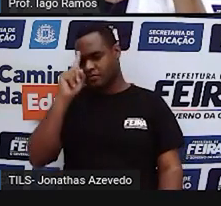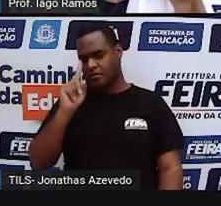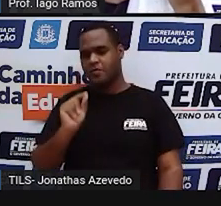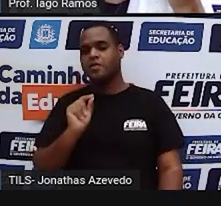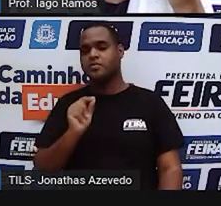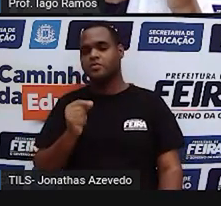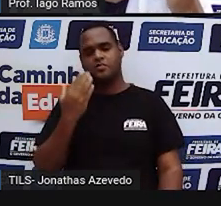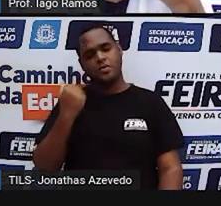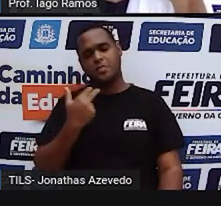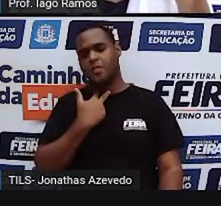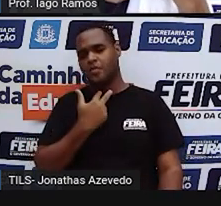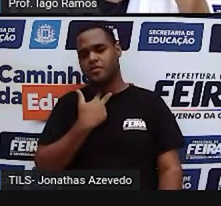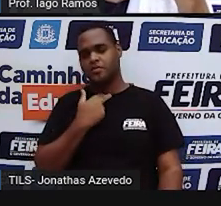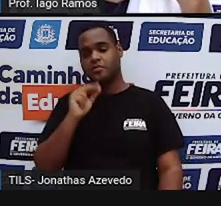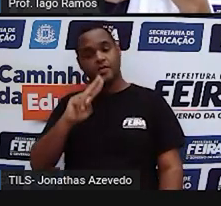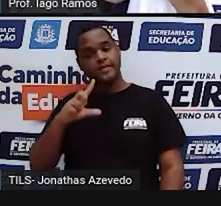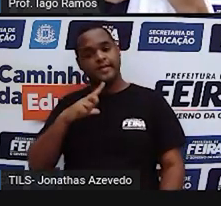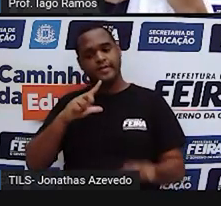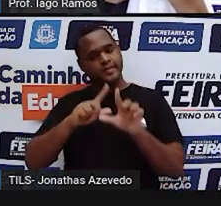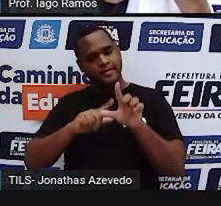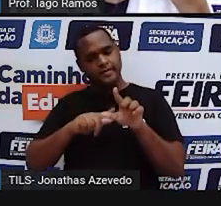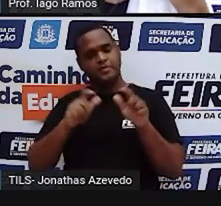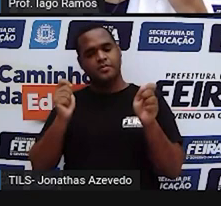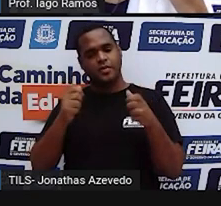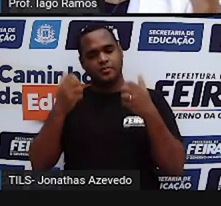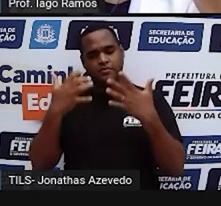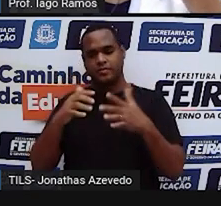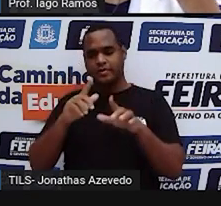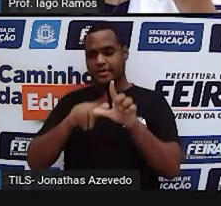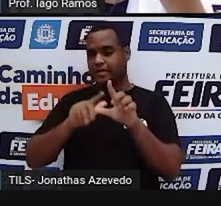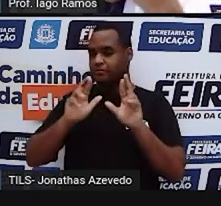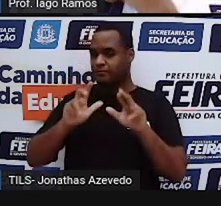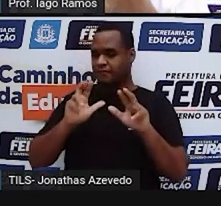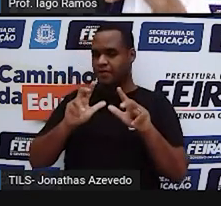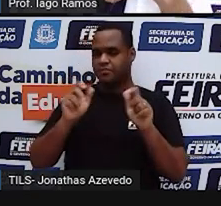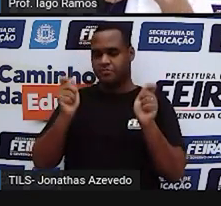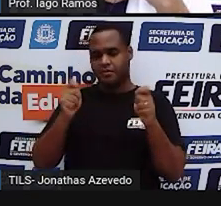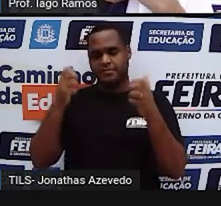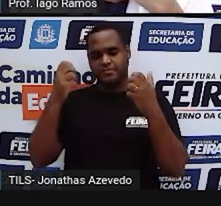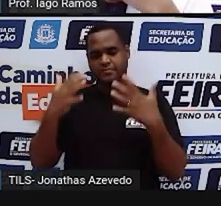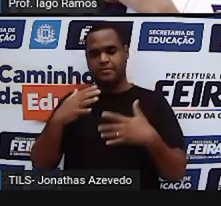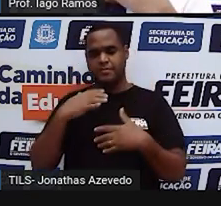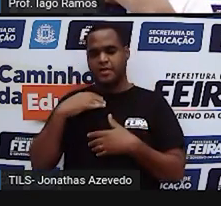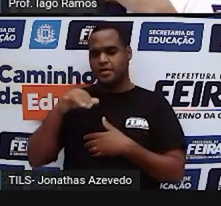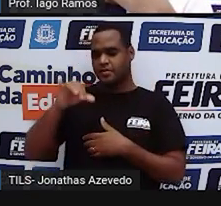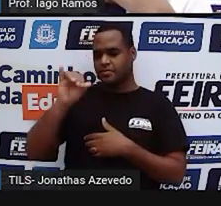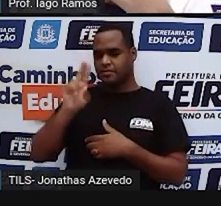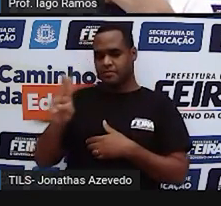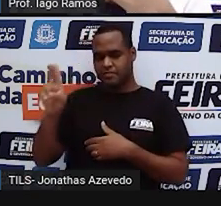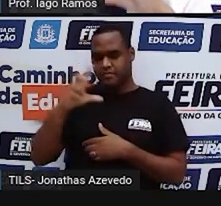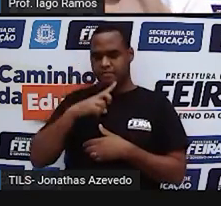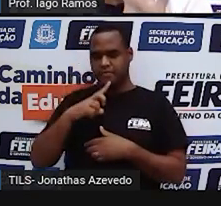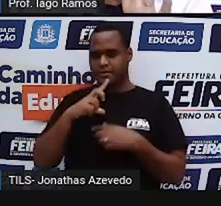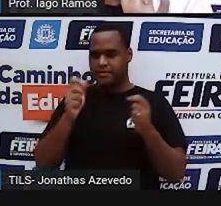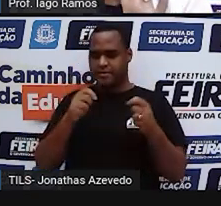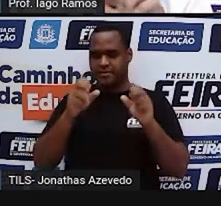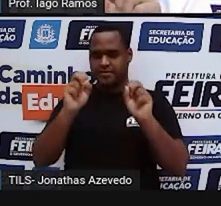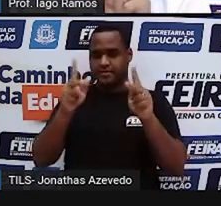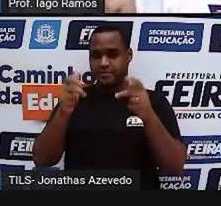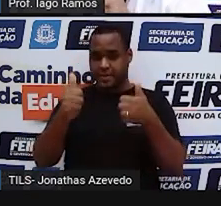tão uso a letra vou usar uma outra letra diferente da do X vou usar o y e